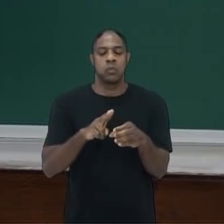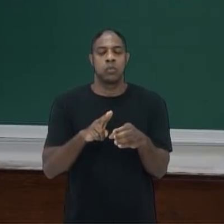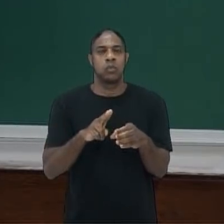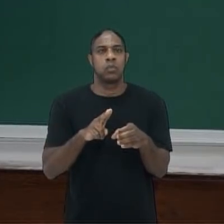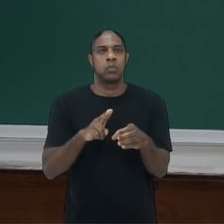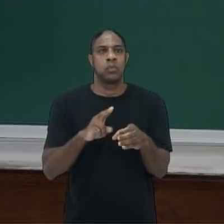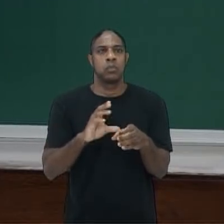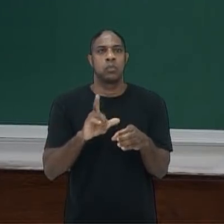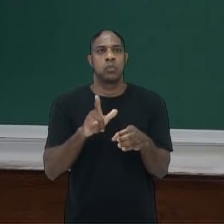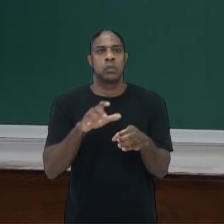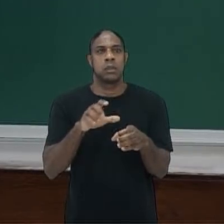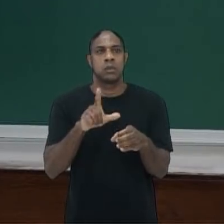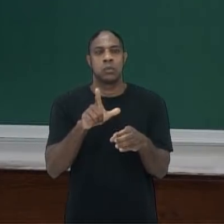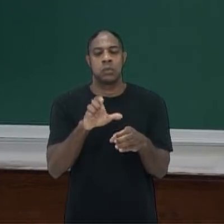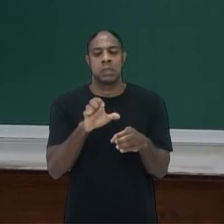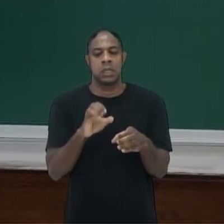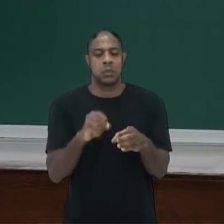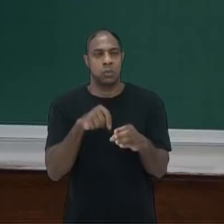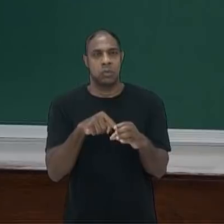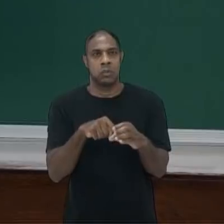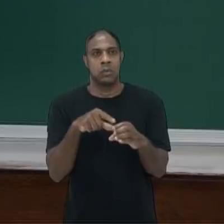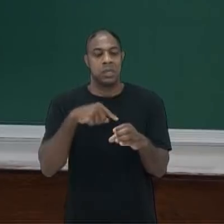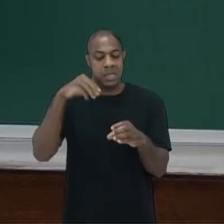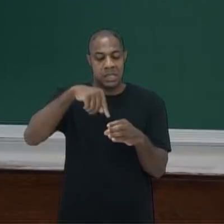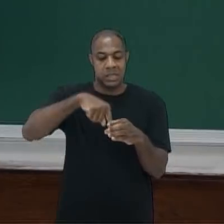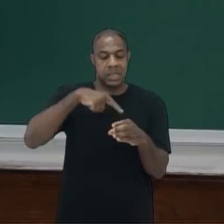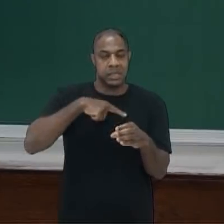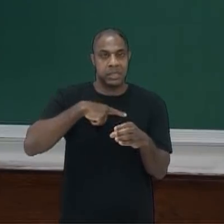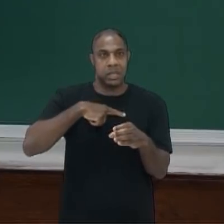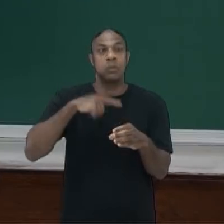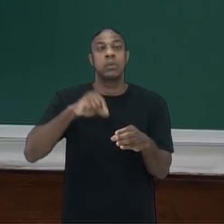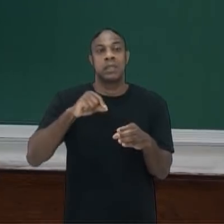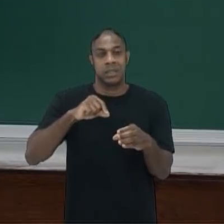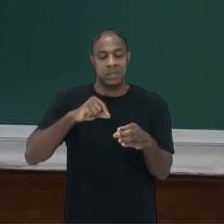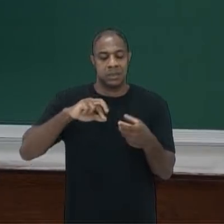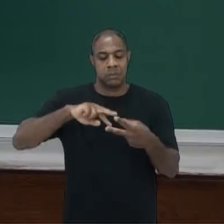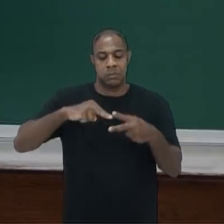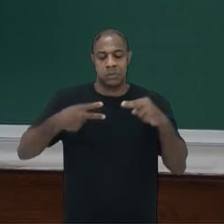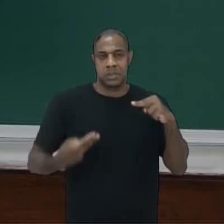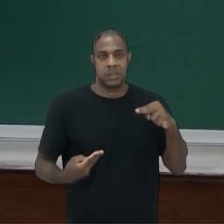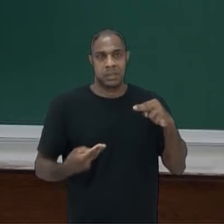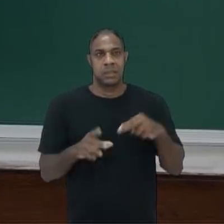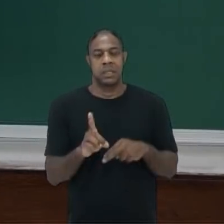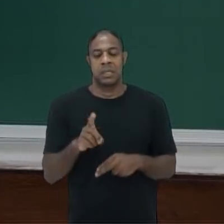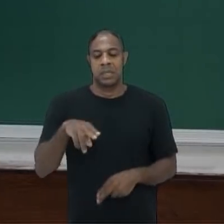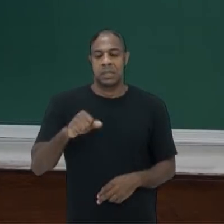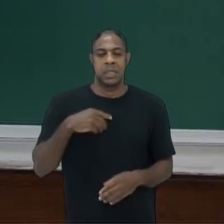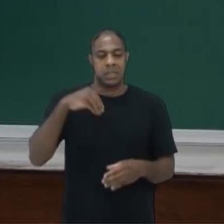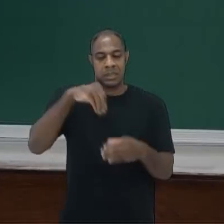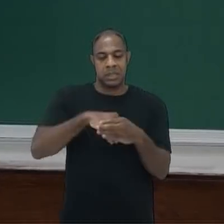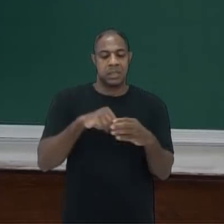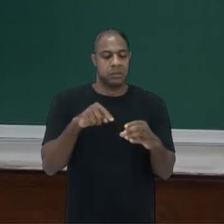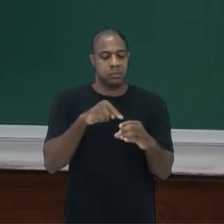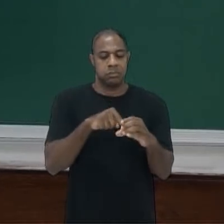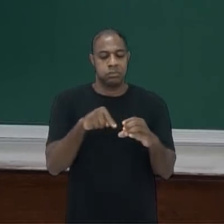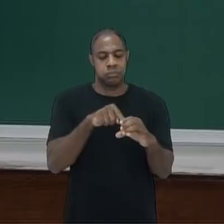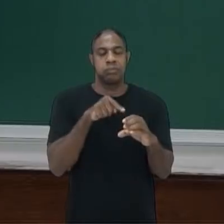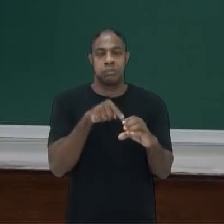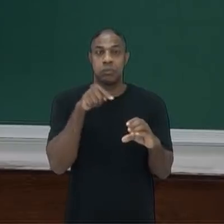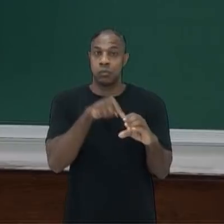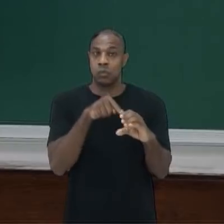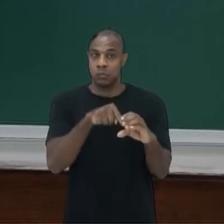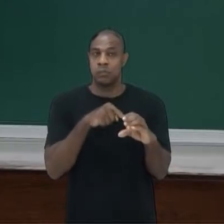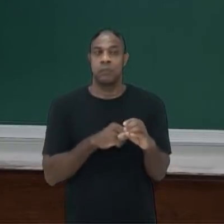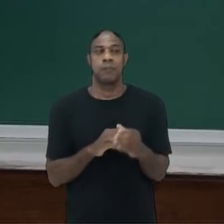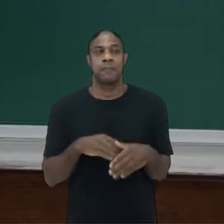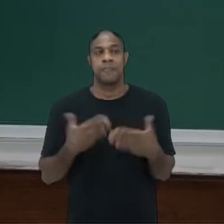do núcleo eu tenho o material genético, que no caso da nossa espécie é o DNA, né? Que é o ácido